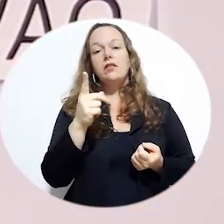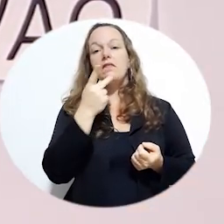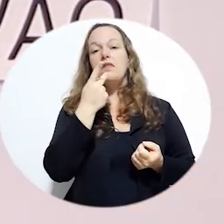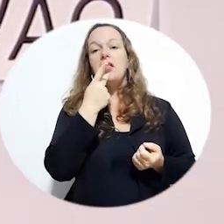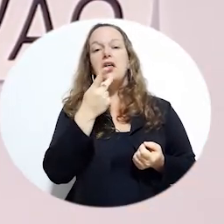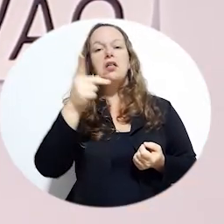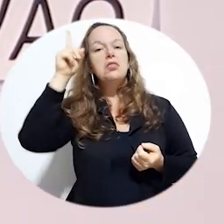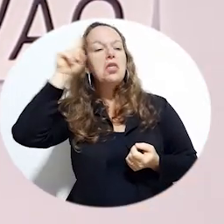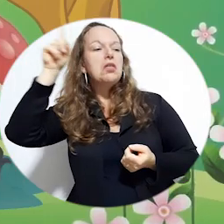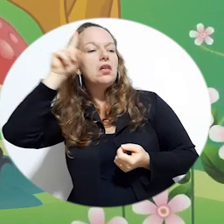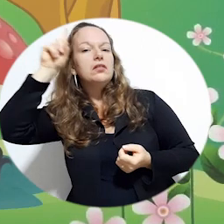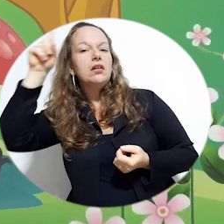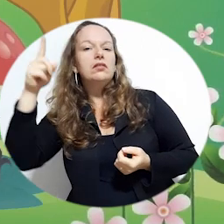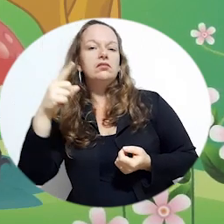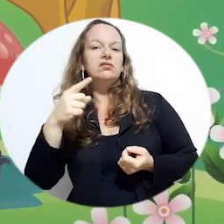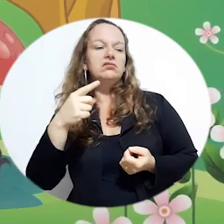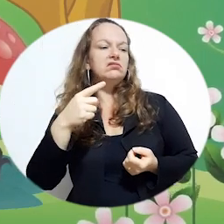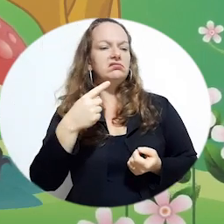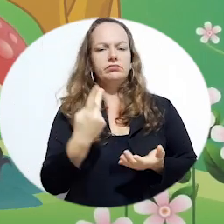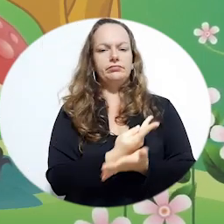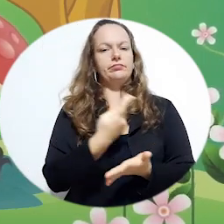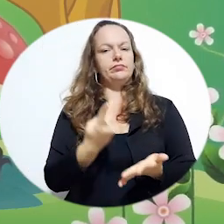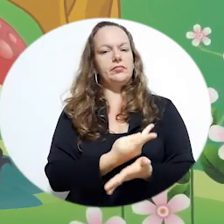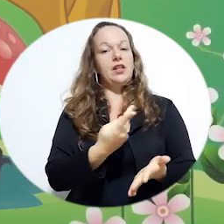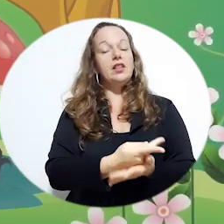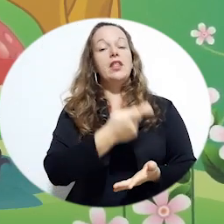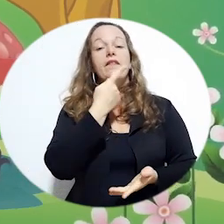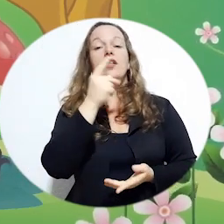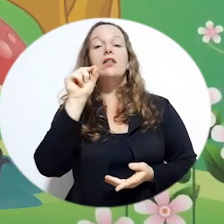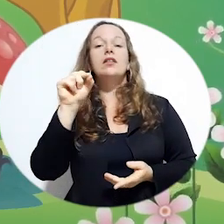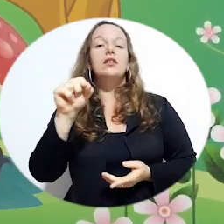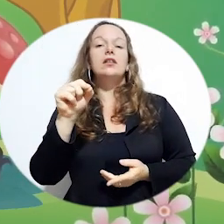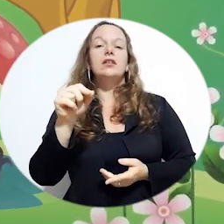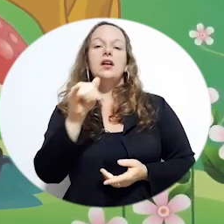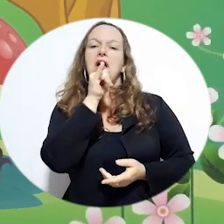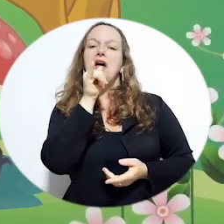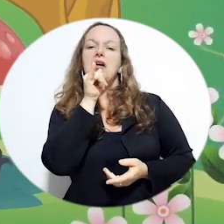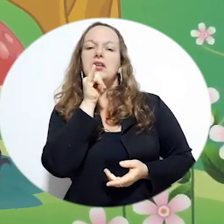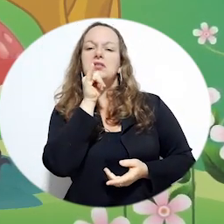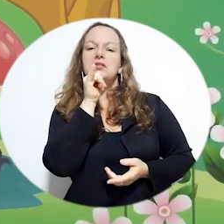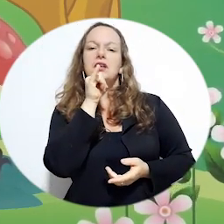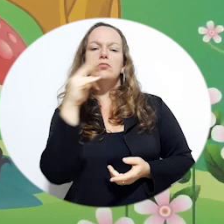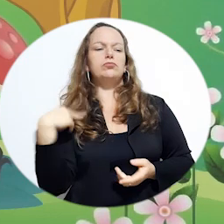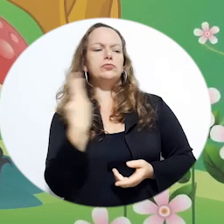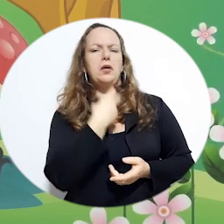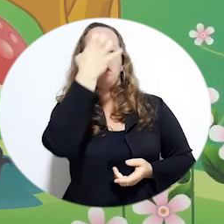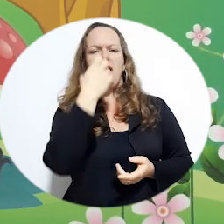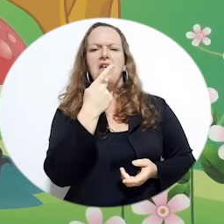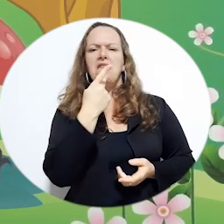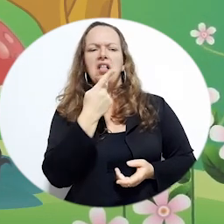nome de Deus em vão. Uau! Esse daqui nos diz que nós não podemos usar o nome de Deus